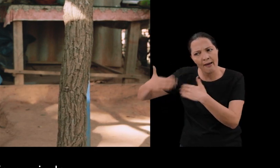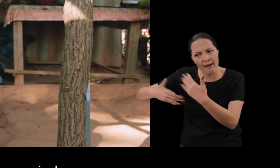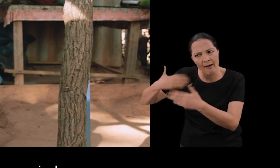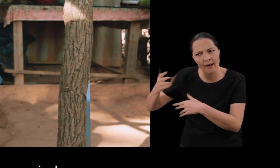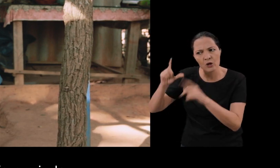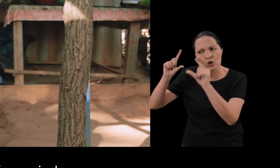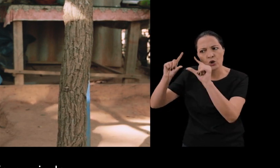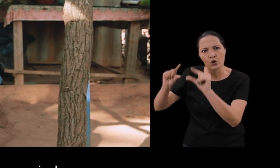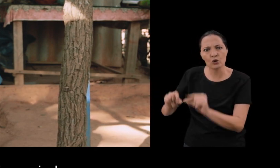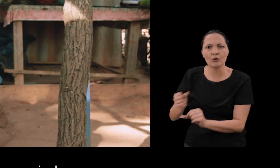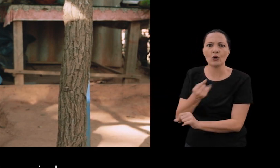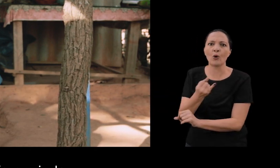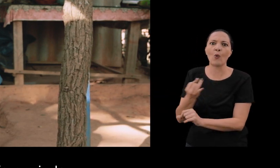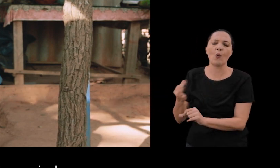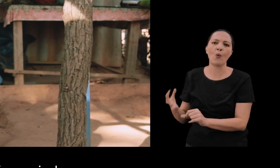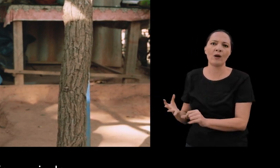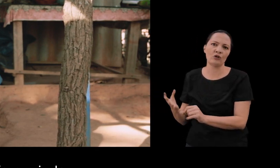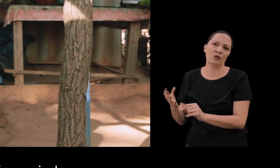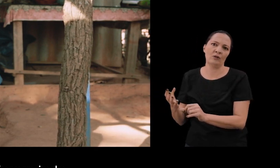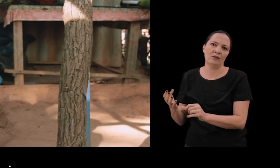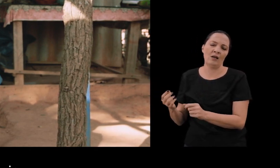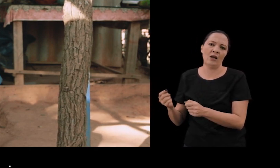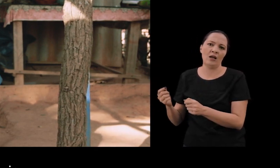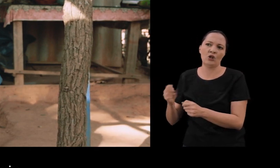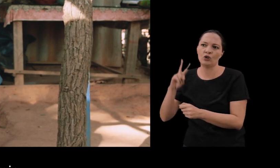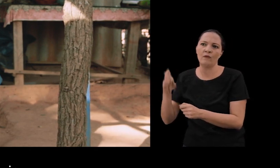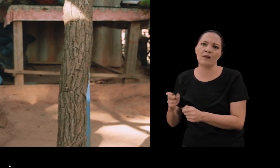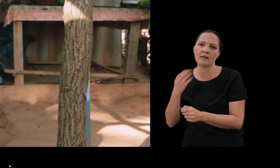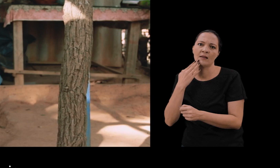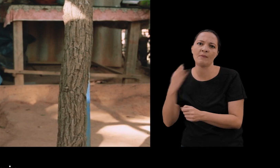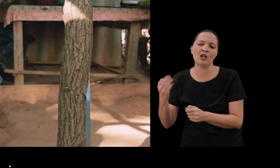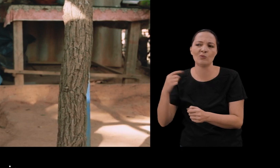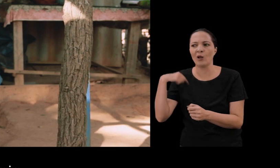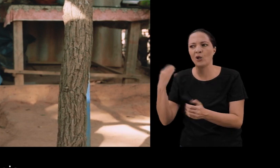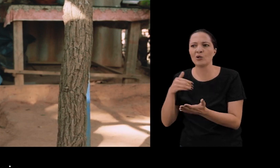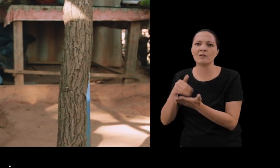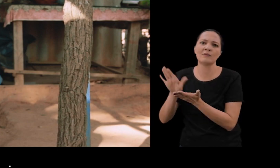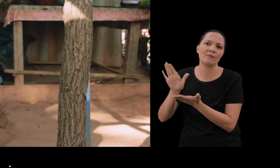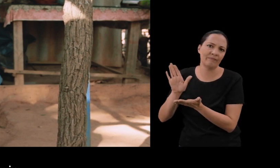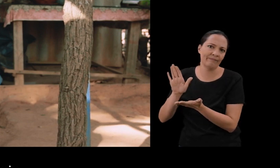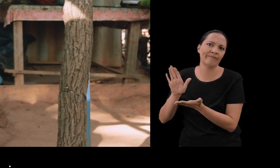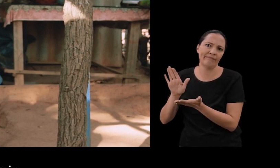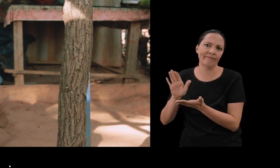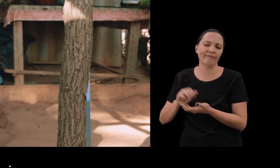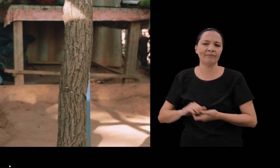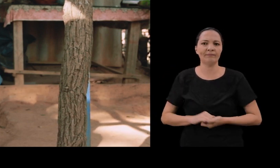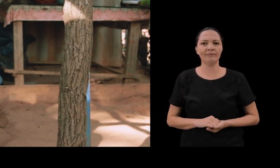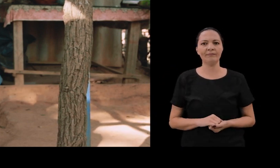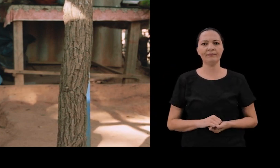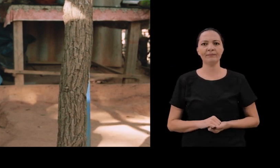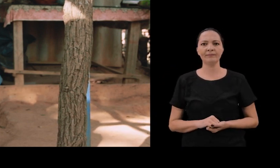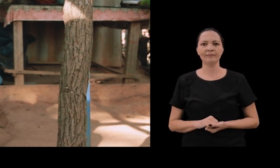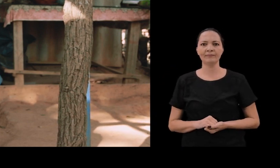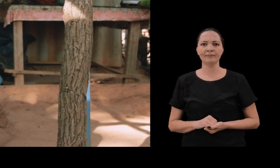foram diminuindo a frequência de pedido de despejo, para a gente desocupar.